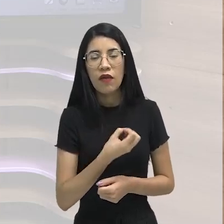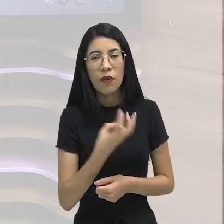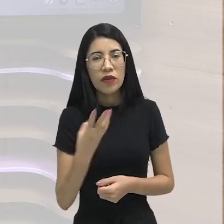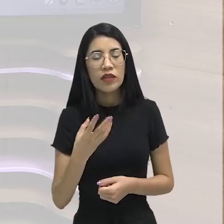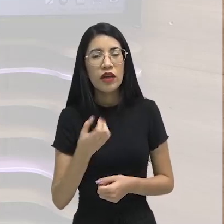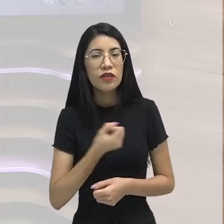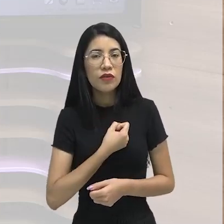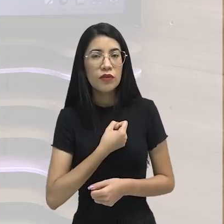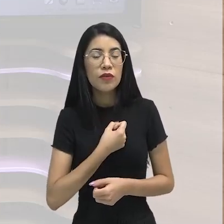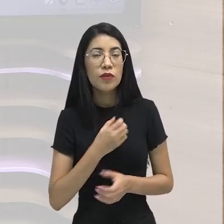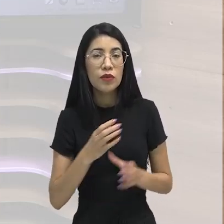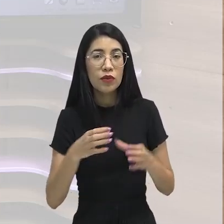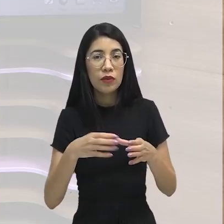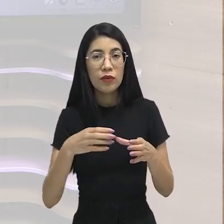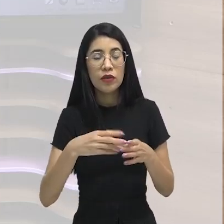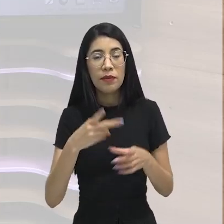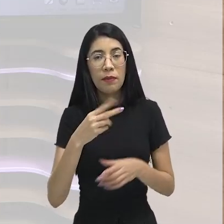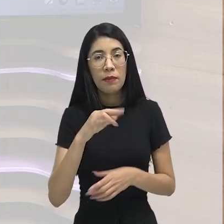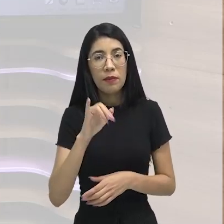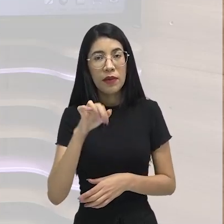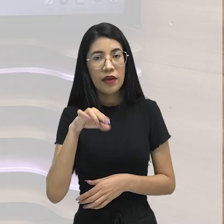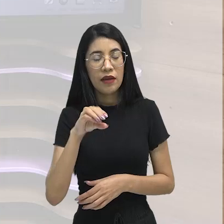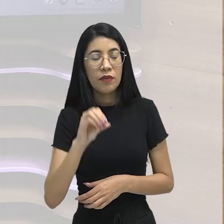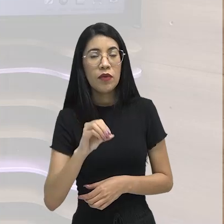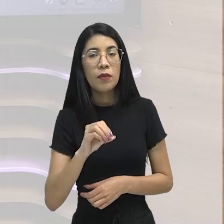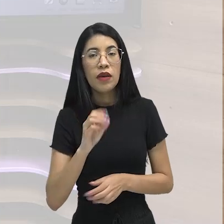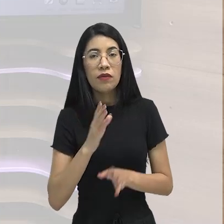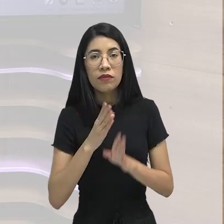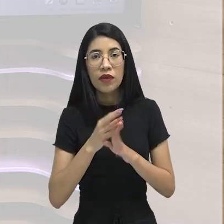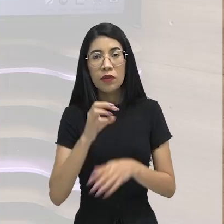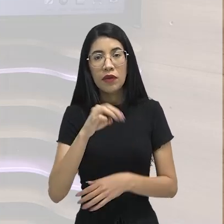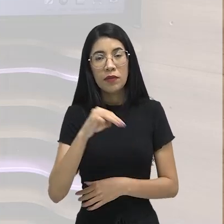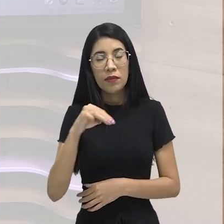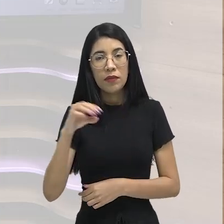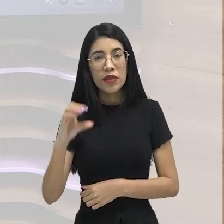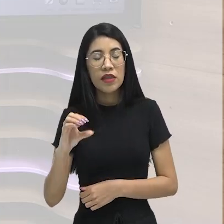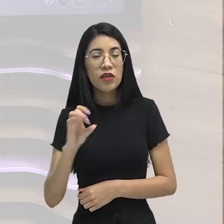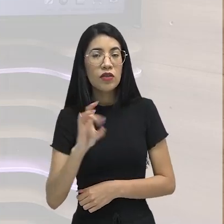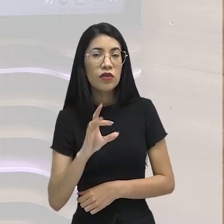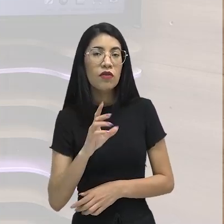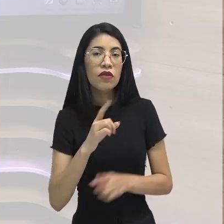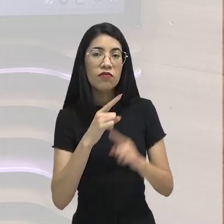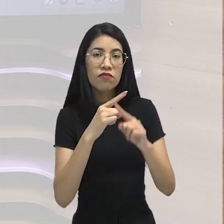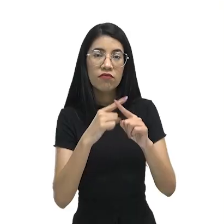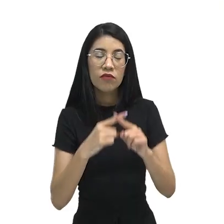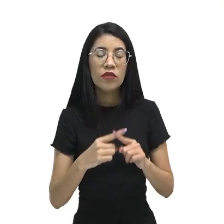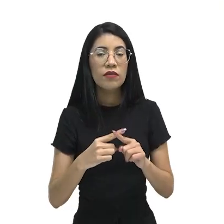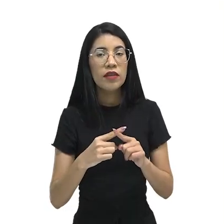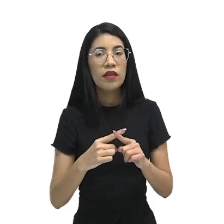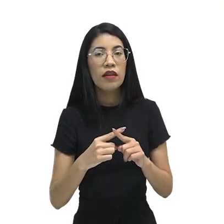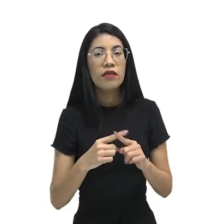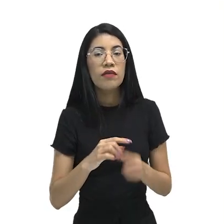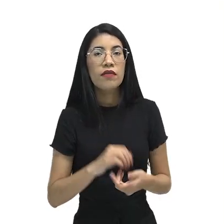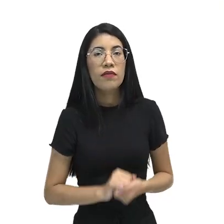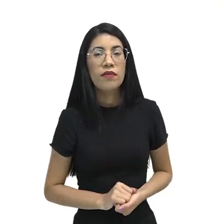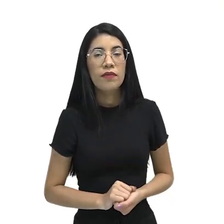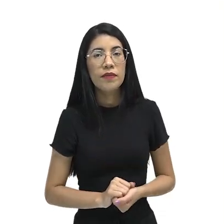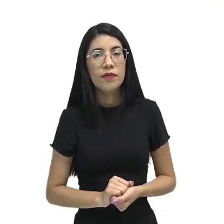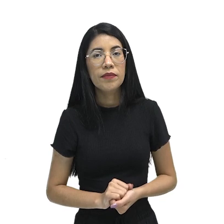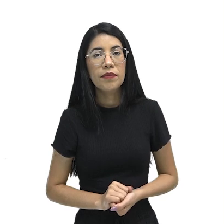inclusive, para determinar o MMC, basta realizar a multiplicação entre eles. Então vamos voltar aqui para a TV, olha